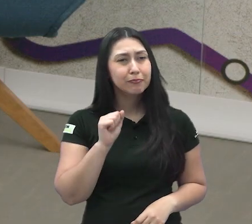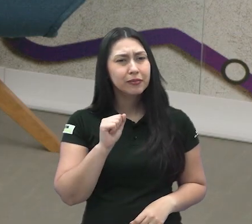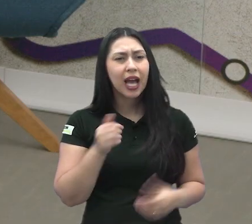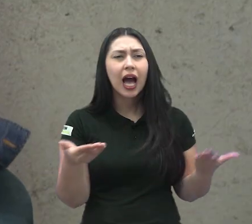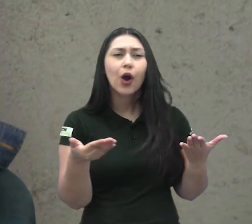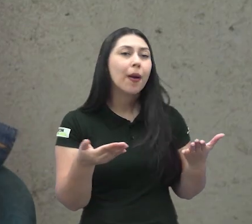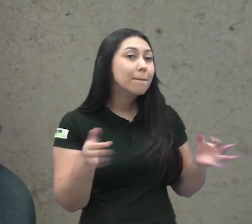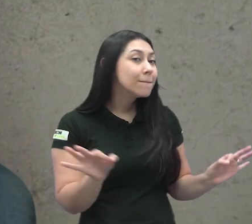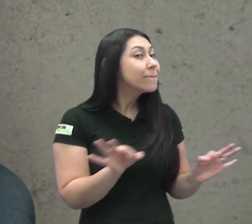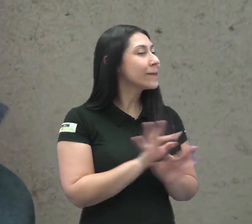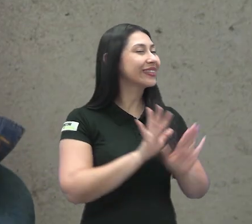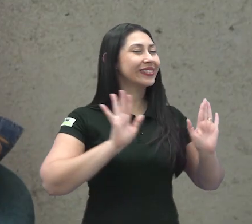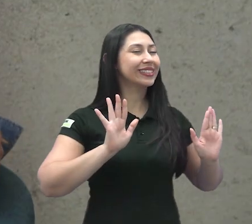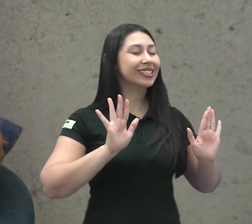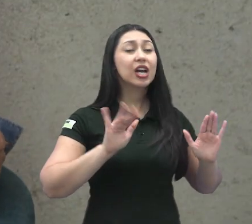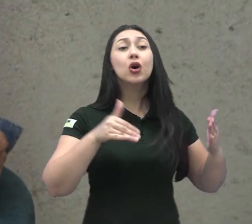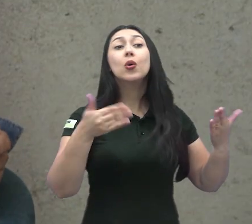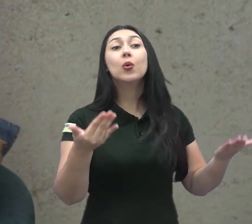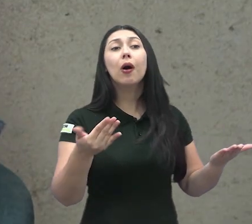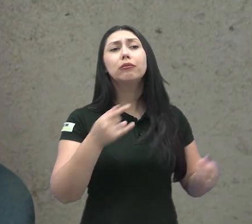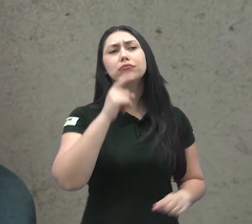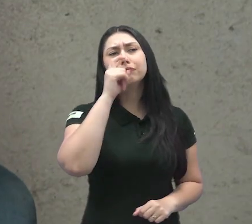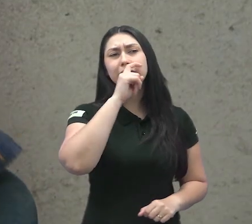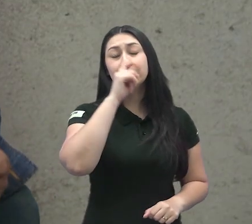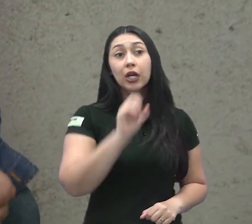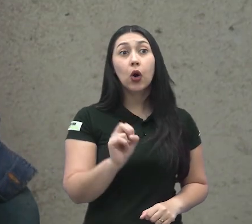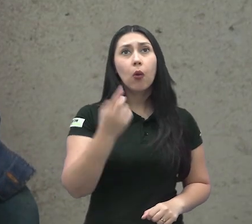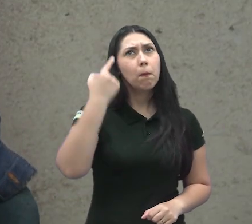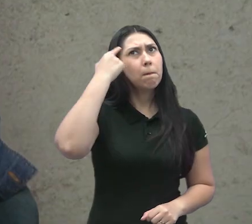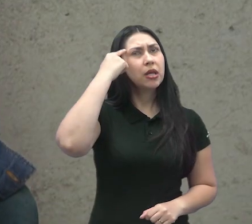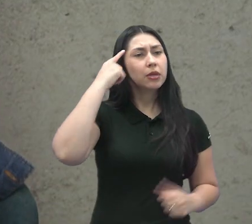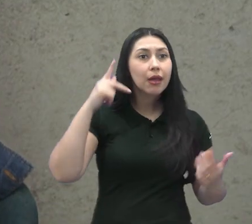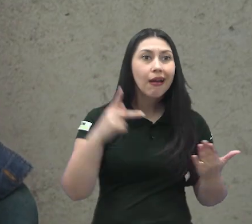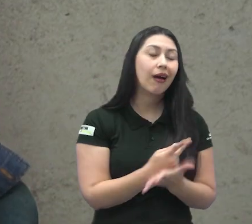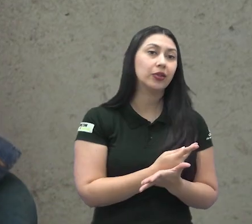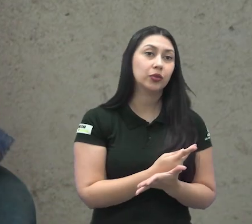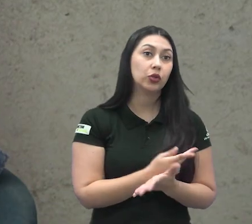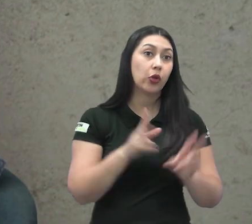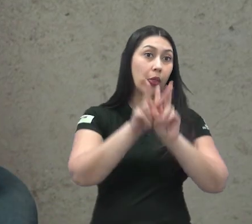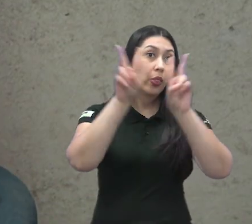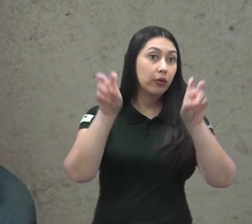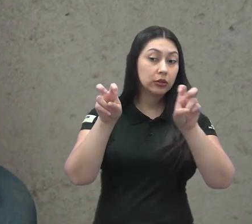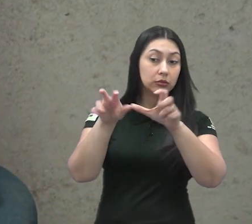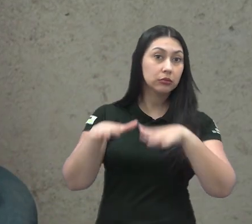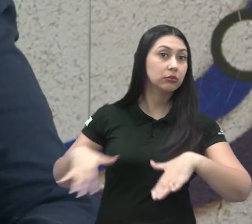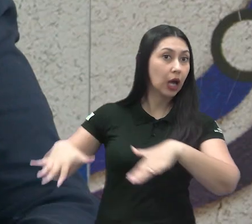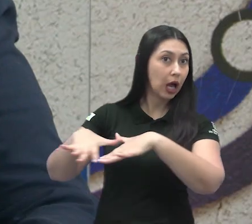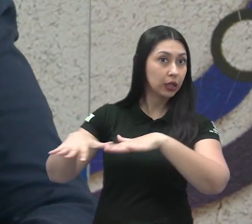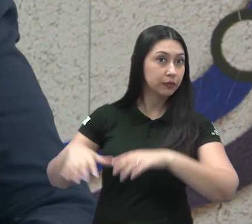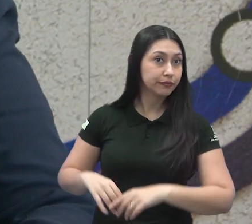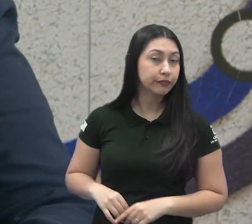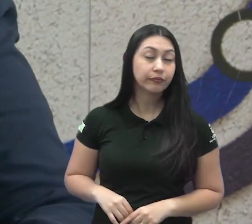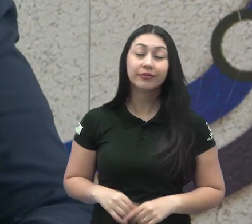para fechar, né, qual é o maior mito ou maior ideia errada das pessoas sobre a zootecnia?